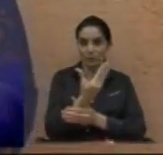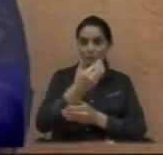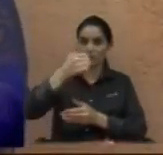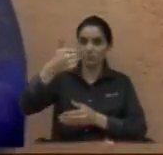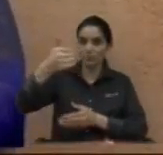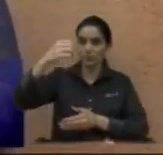Tem vereadores aqui que me conhecem dessa época que eu fui eleita conselheira tutelar pela primeira